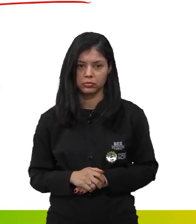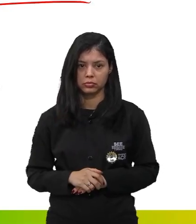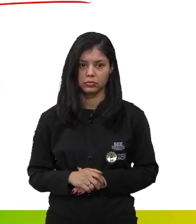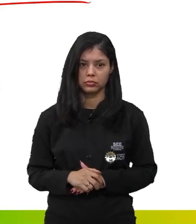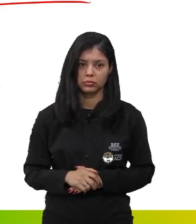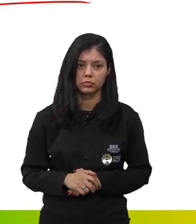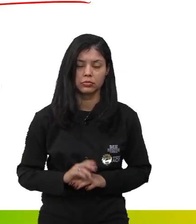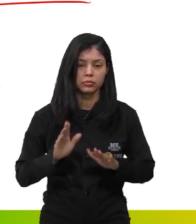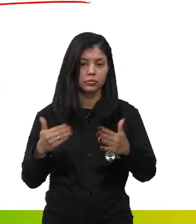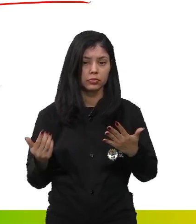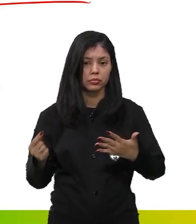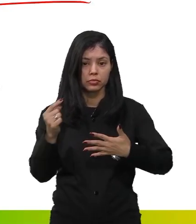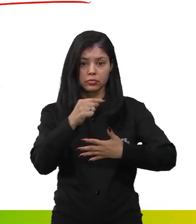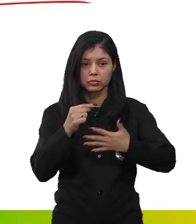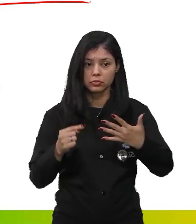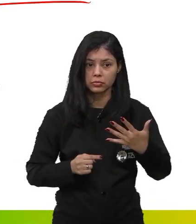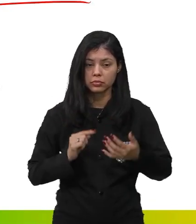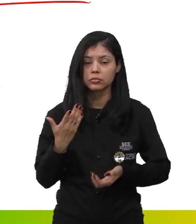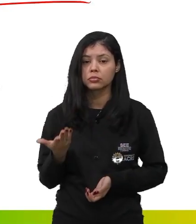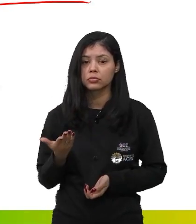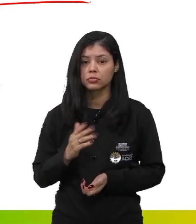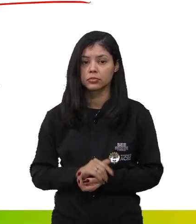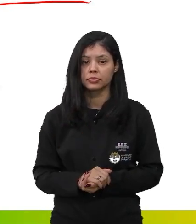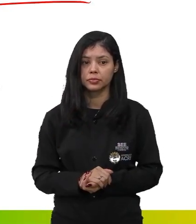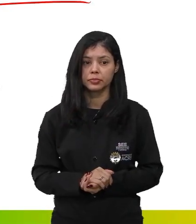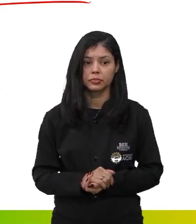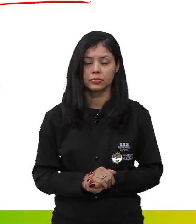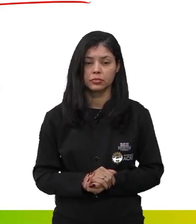Oriente. Qual a alternativa correta?